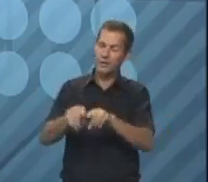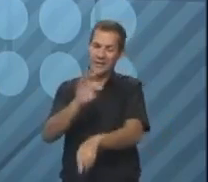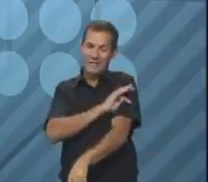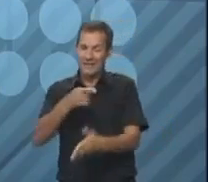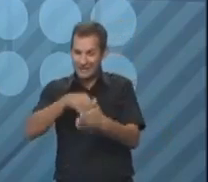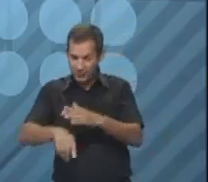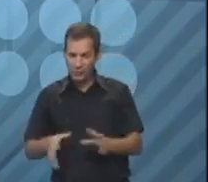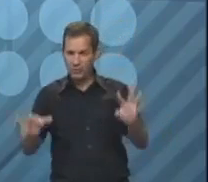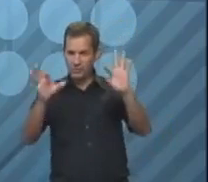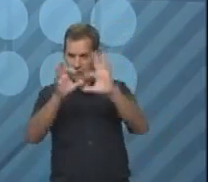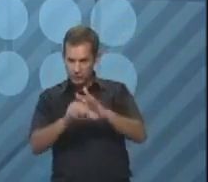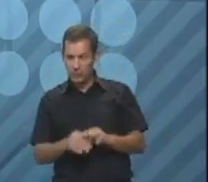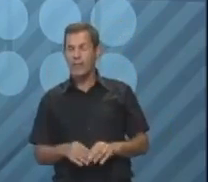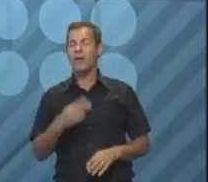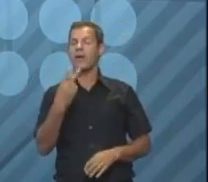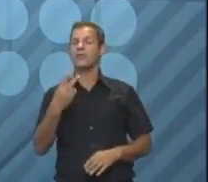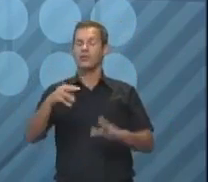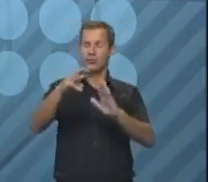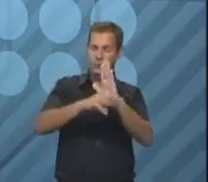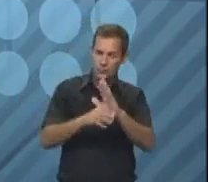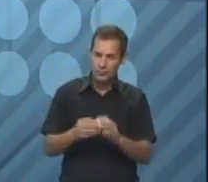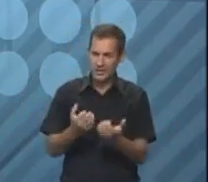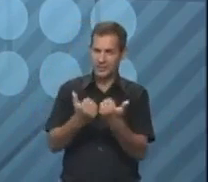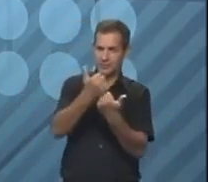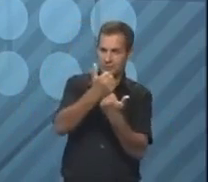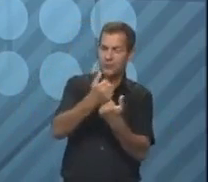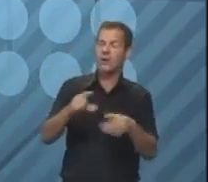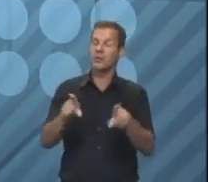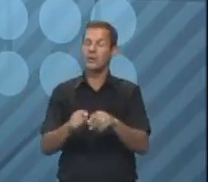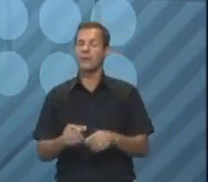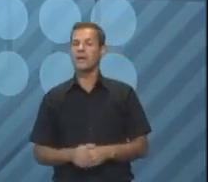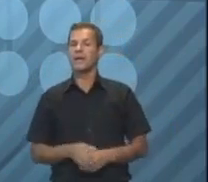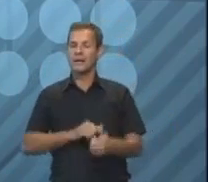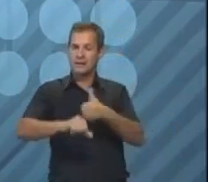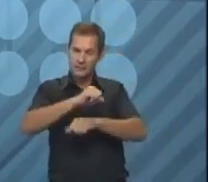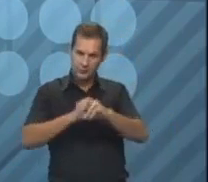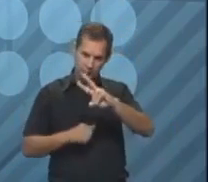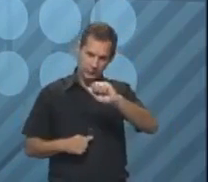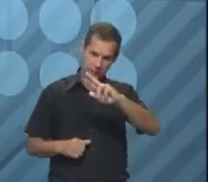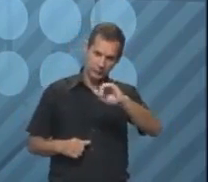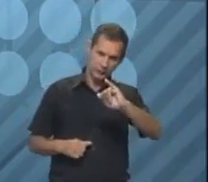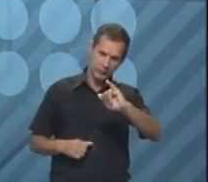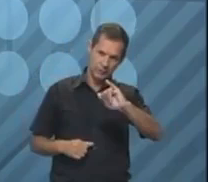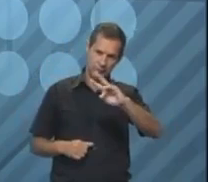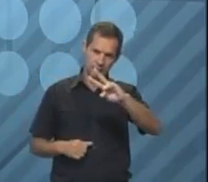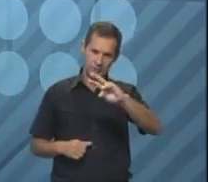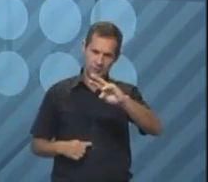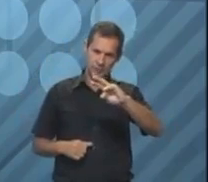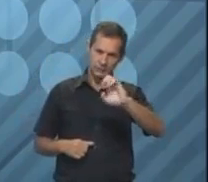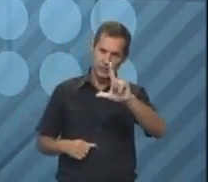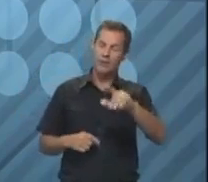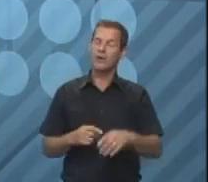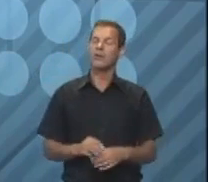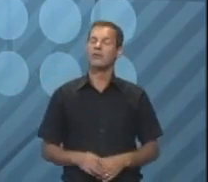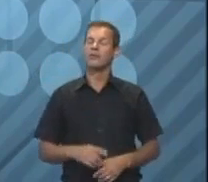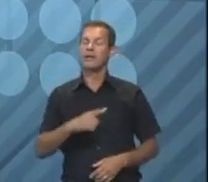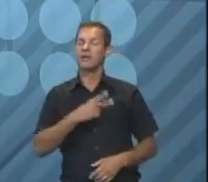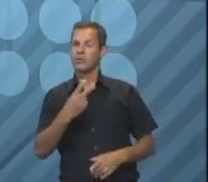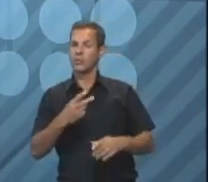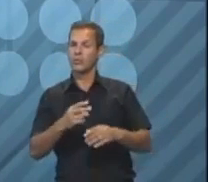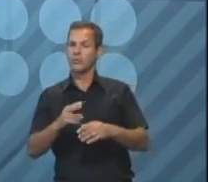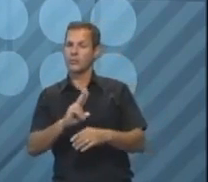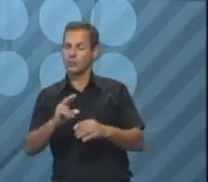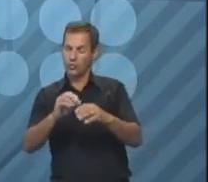de integração, né? 2 delas, o método da substituição ou mudança de variável, você pode encontrar esses 2 nomes nos livros didáticos,